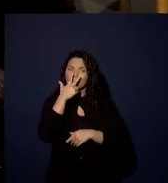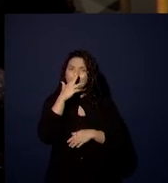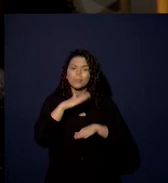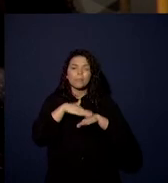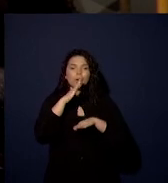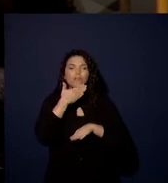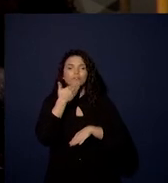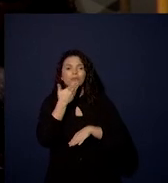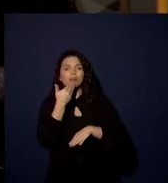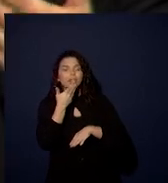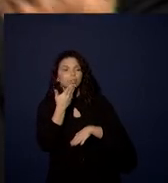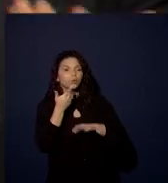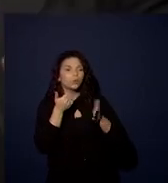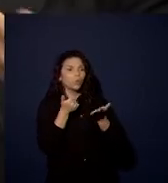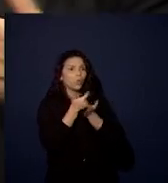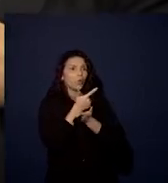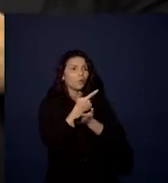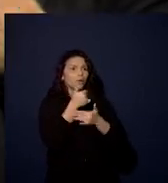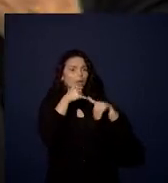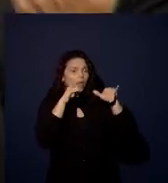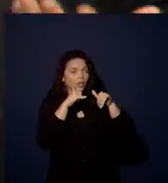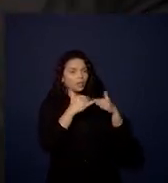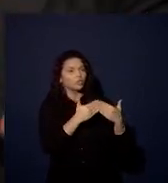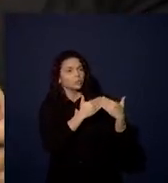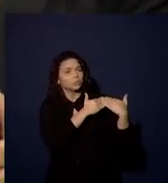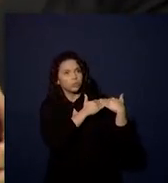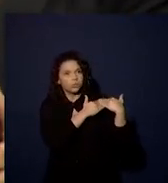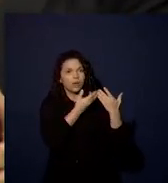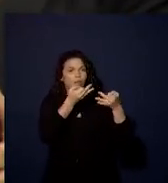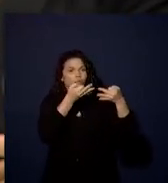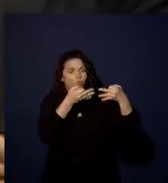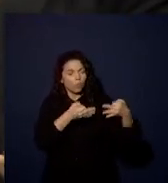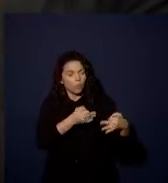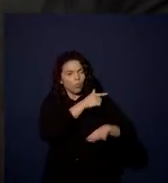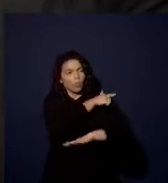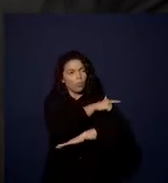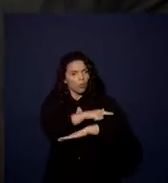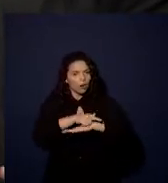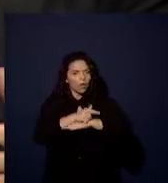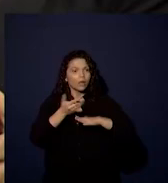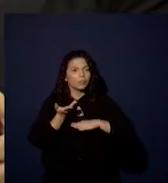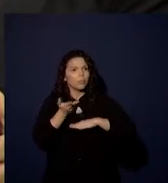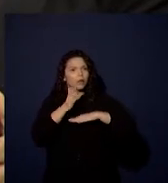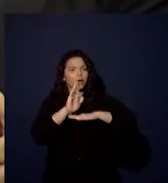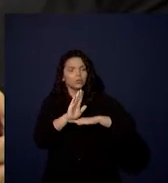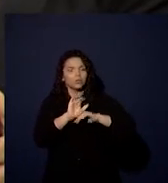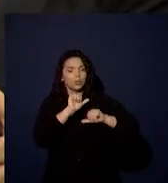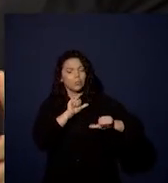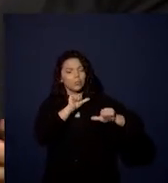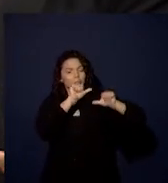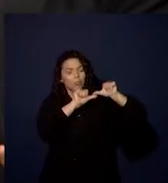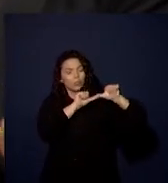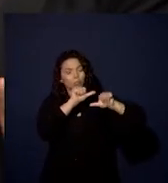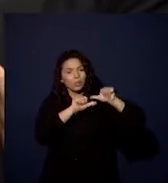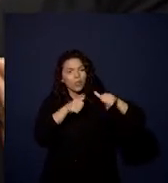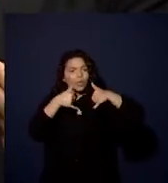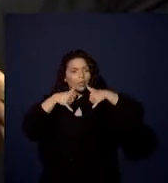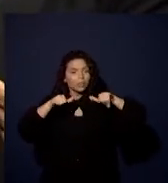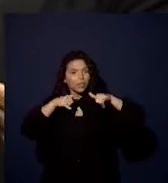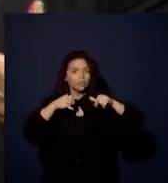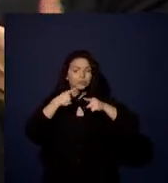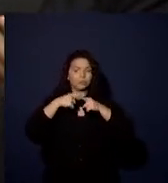de forma correta de forma responsável de maneira a contribuir para essa transição energética que eu acho que